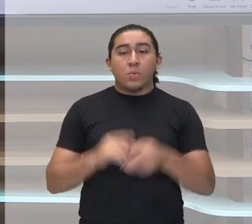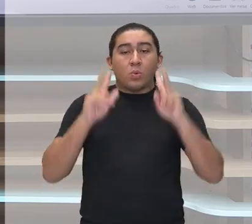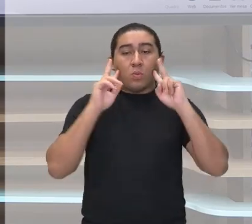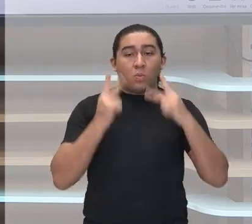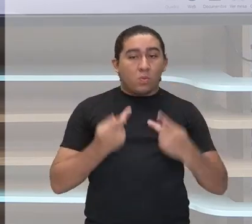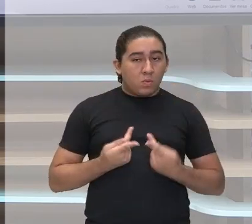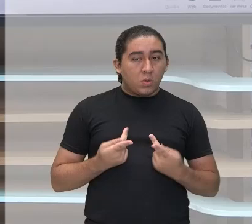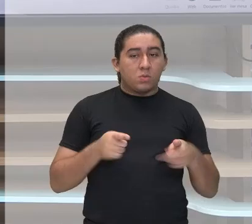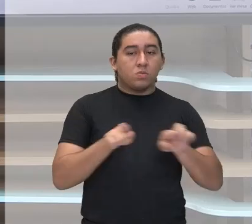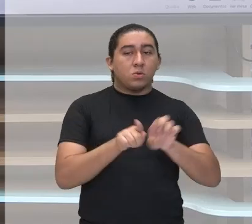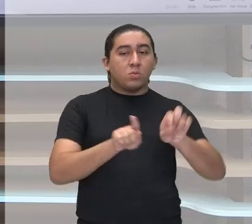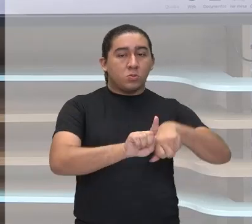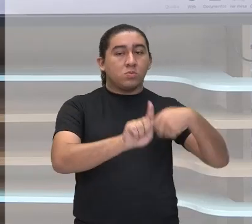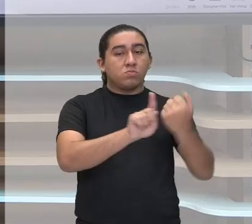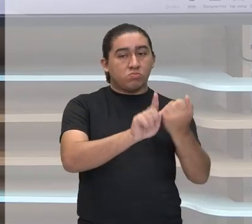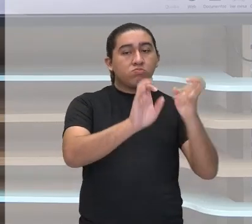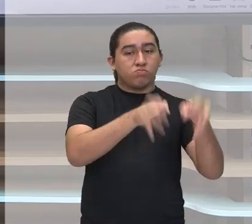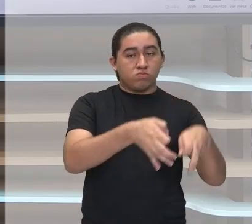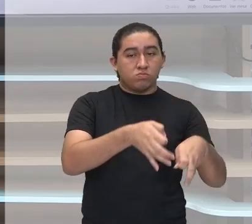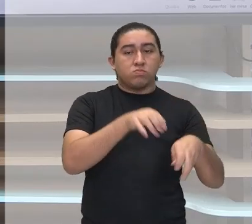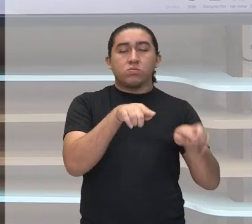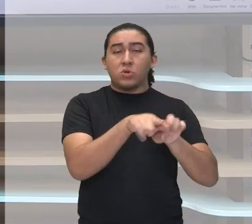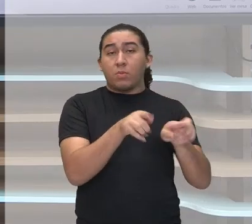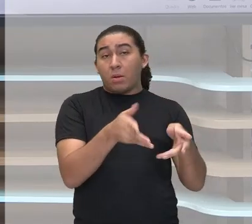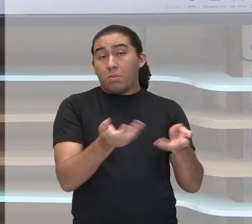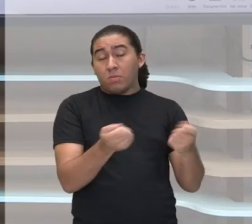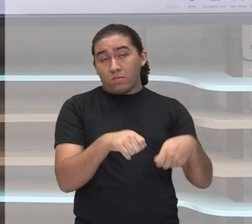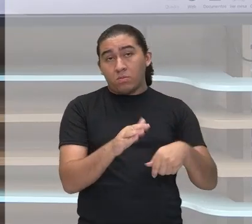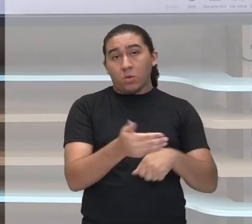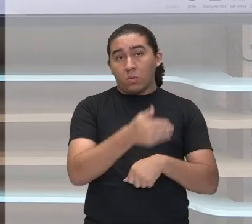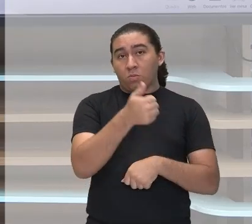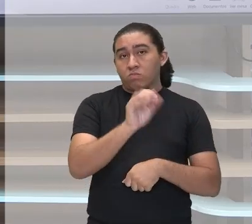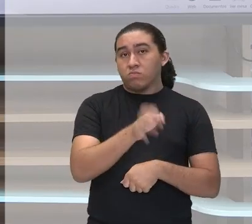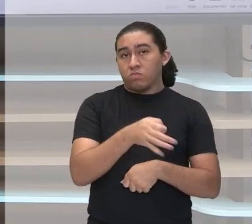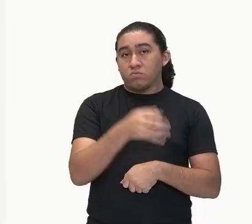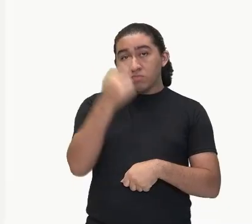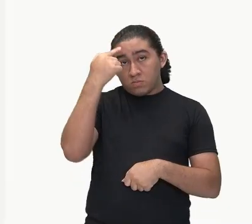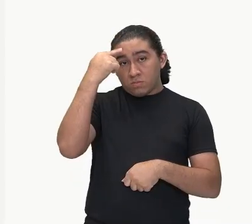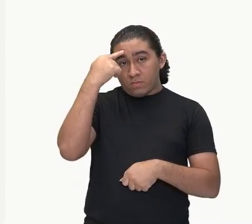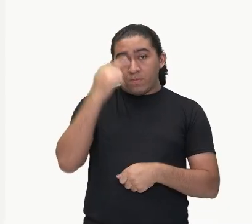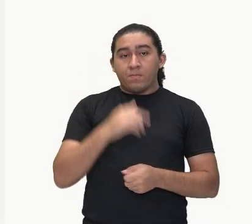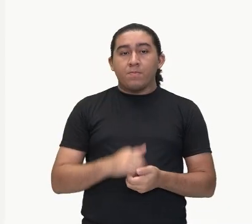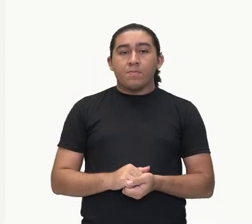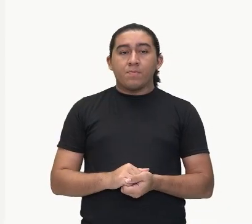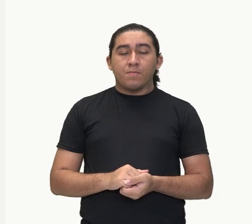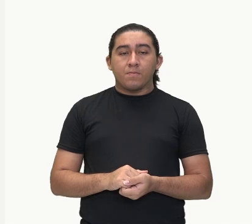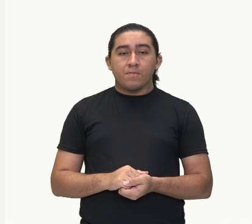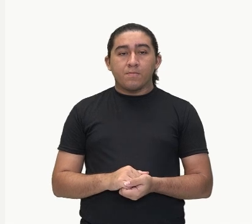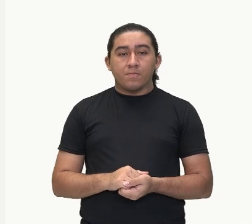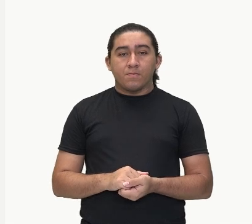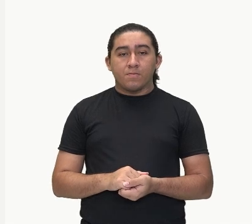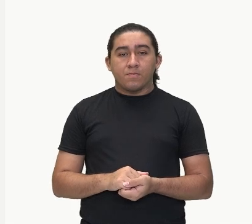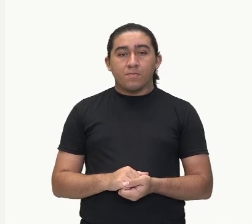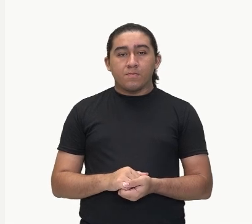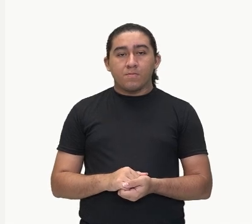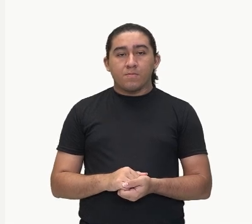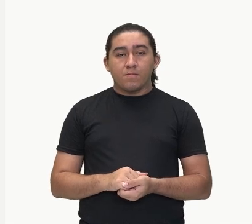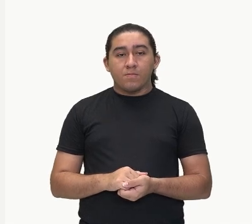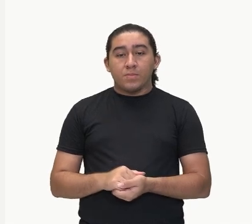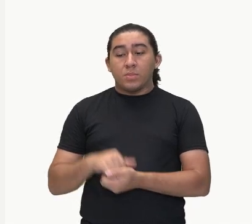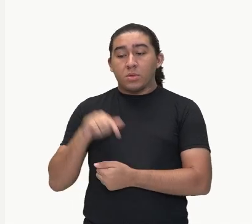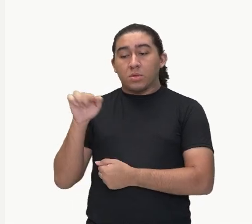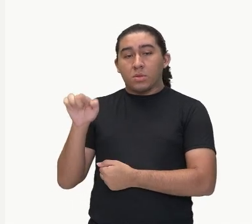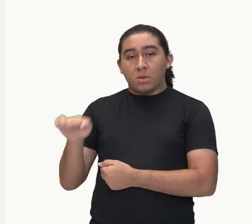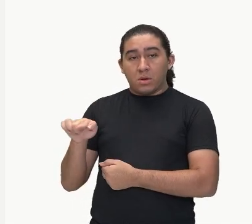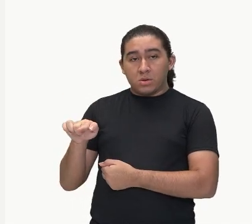quanto a sociedade também pode melhorar, né, seu pensamento. Interpretação no